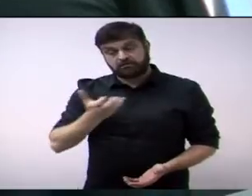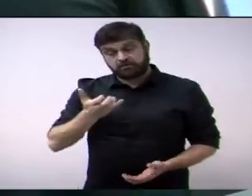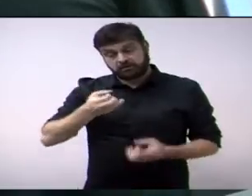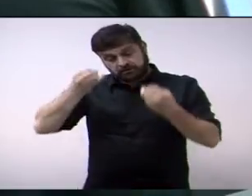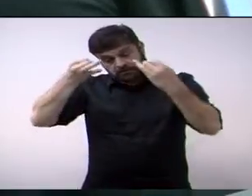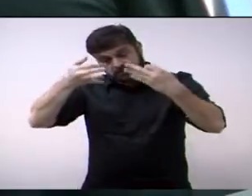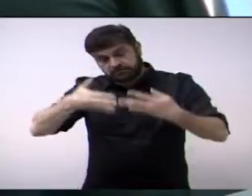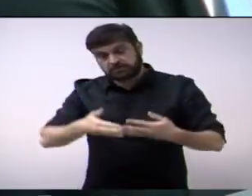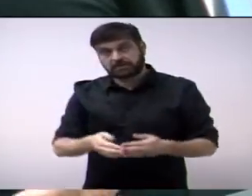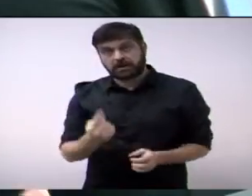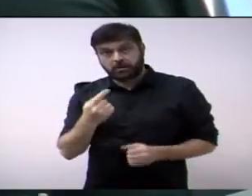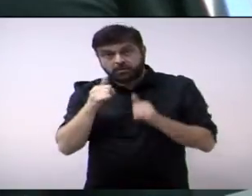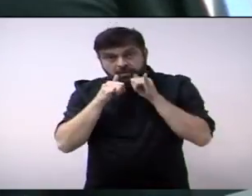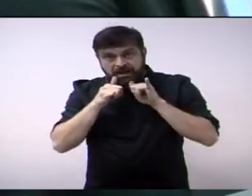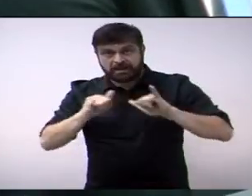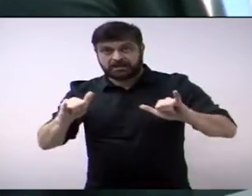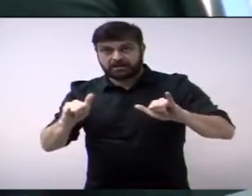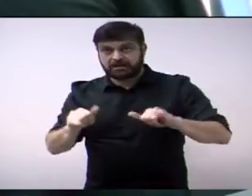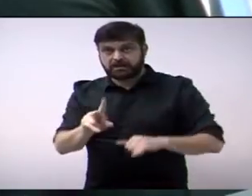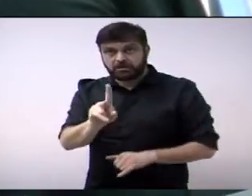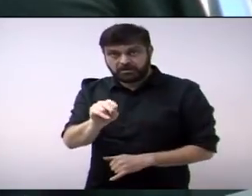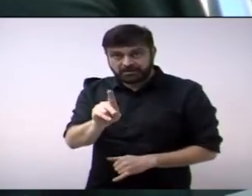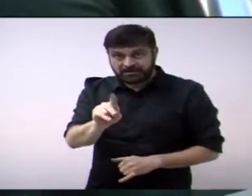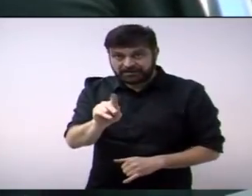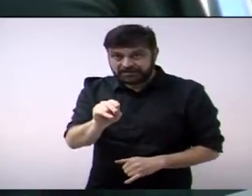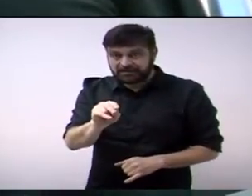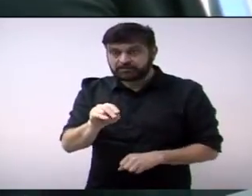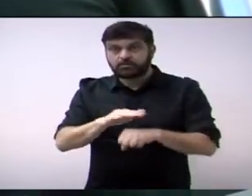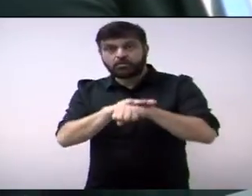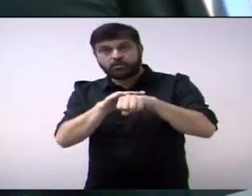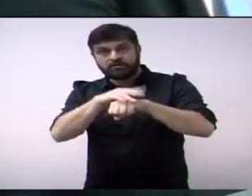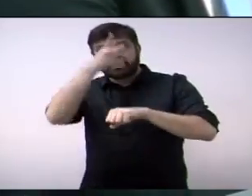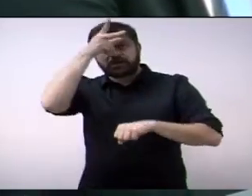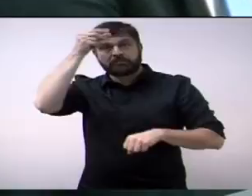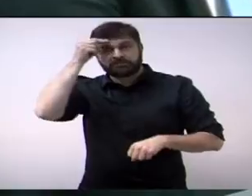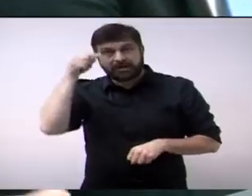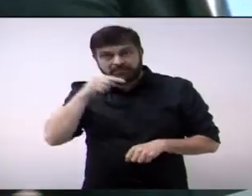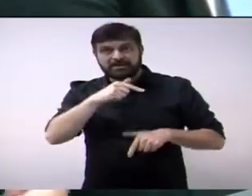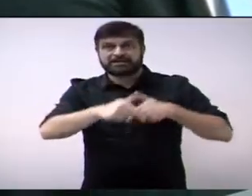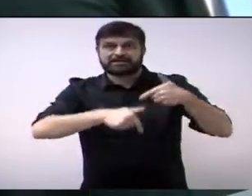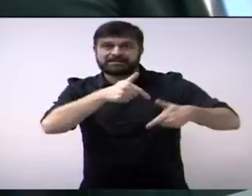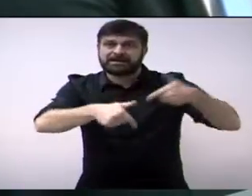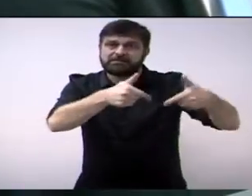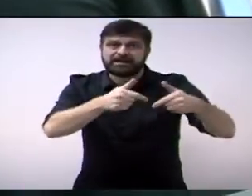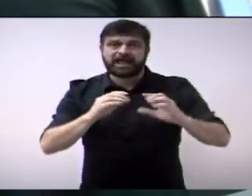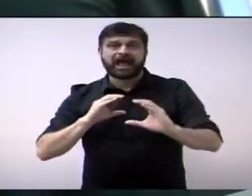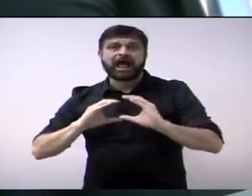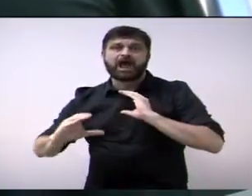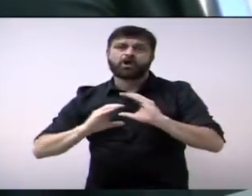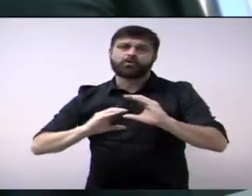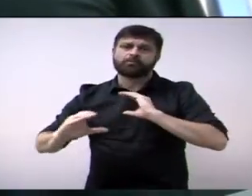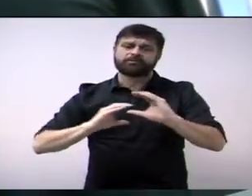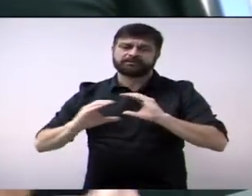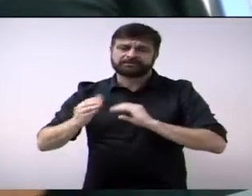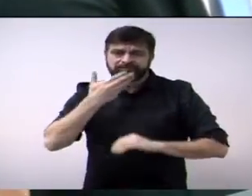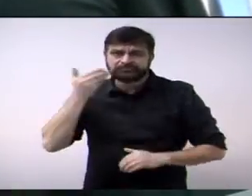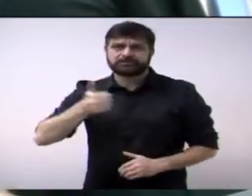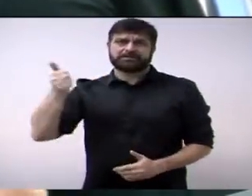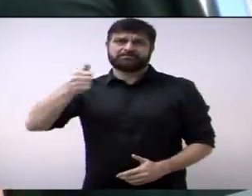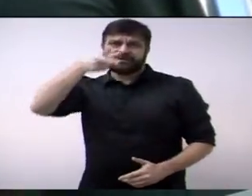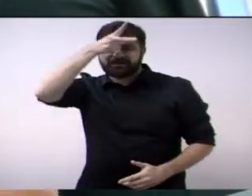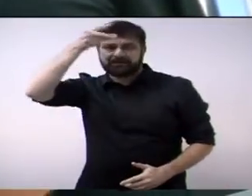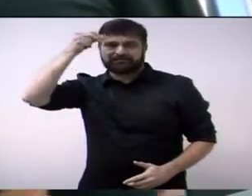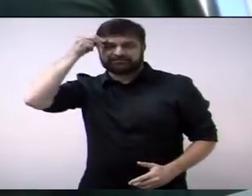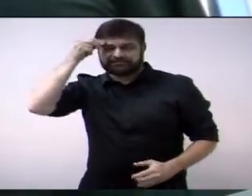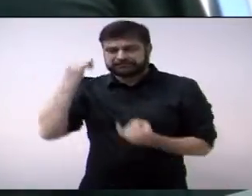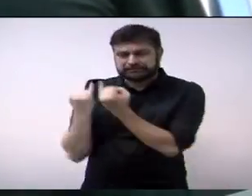ponderação e um recado para você levar, especial para o prefeito, para ele trabalhar um pouquinho melhor a comunicação externa dele, né? Comunicação